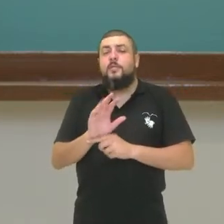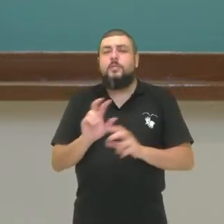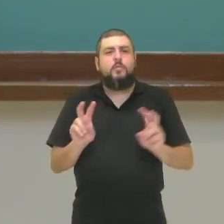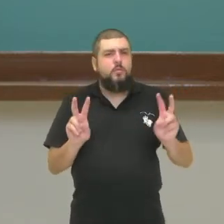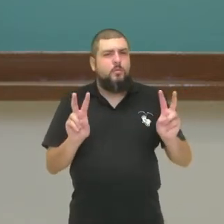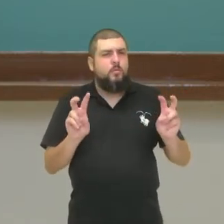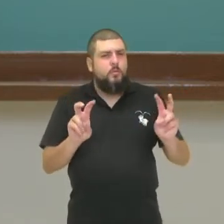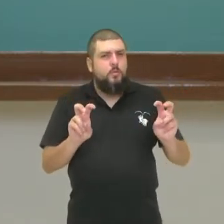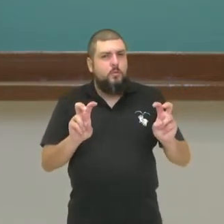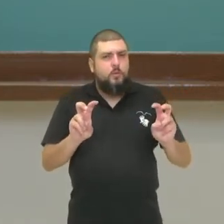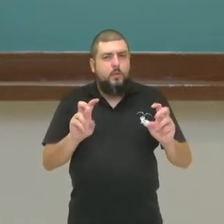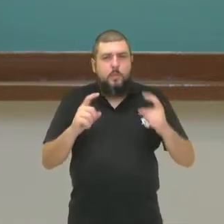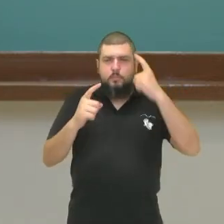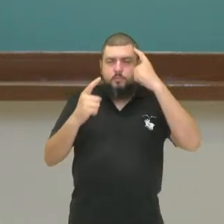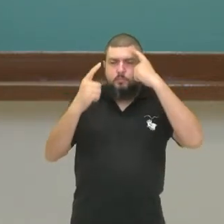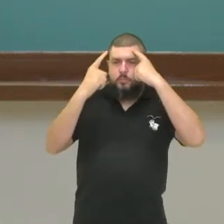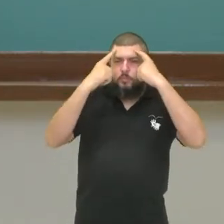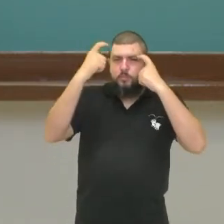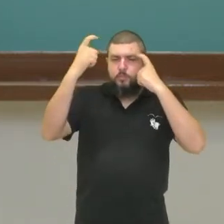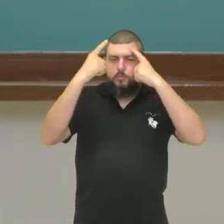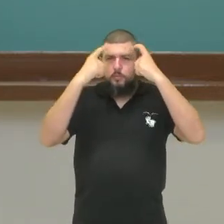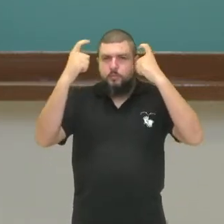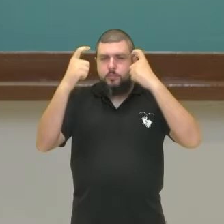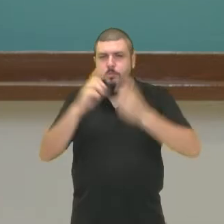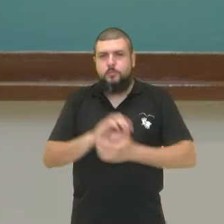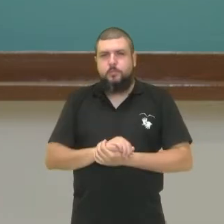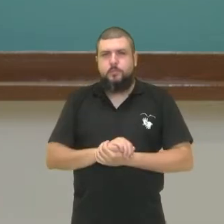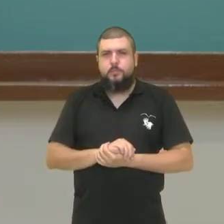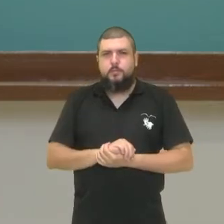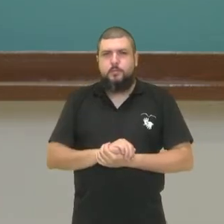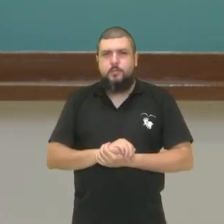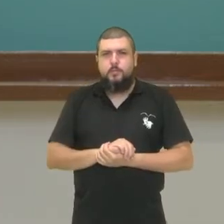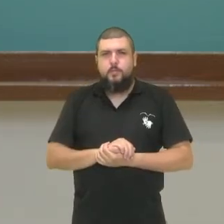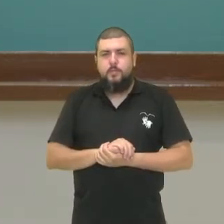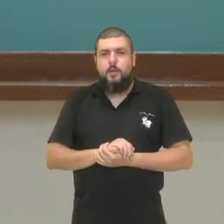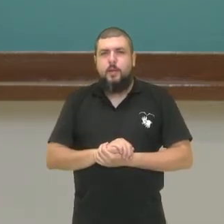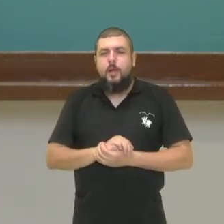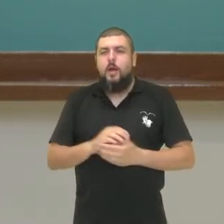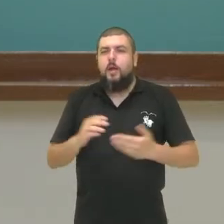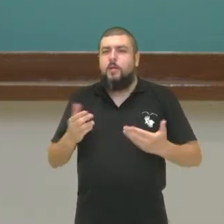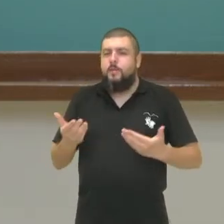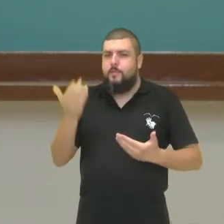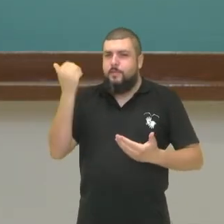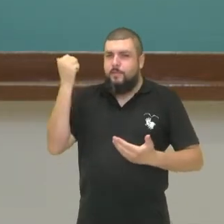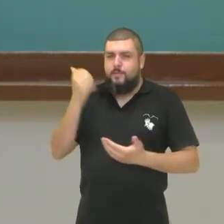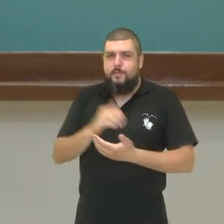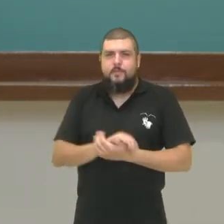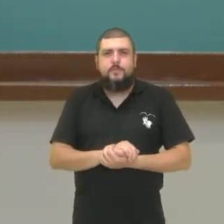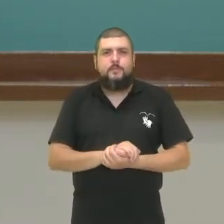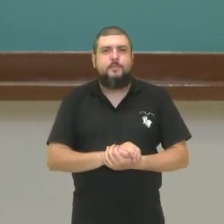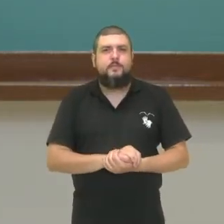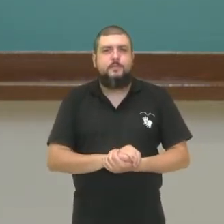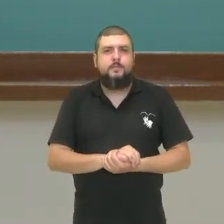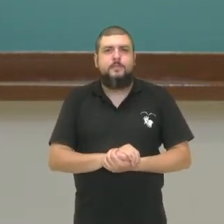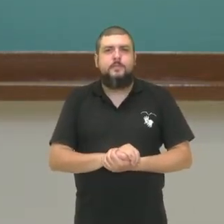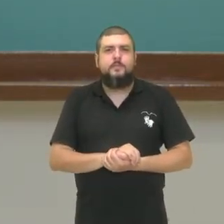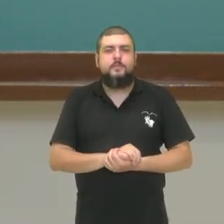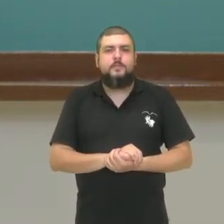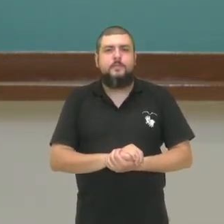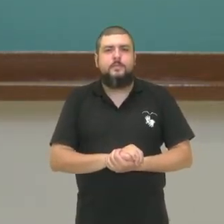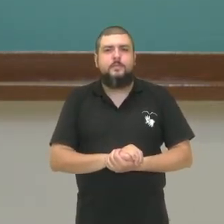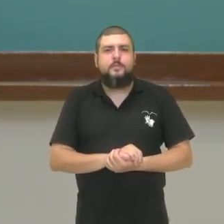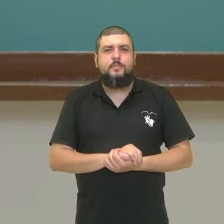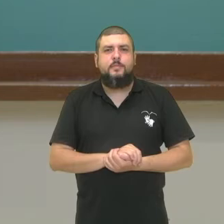sobre improvisação. Eu sou a professora Franciele Galdino, de Educação Física. Vem comigo.